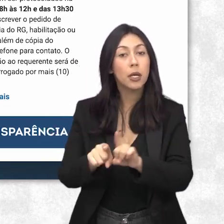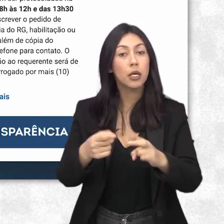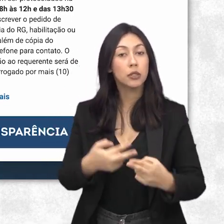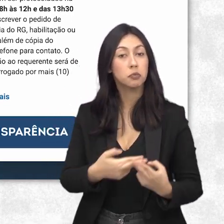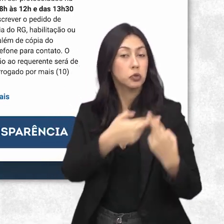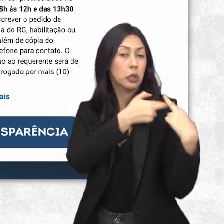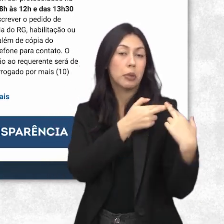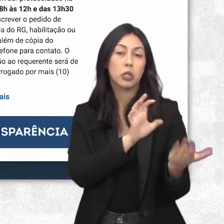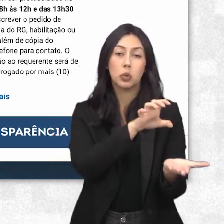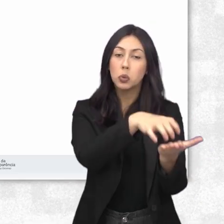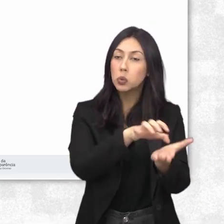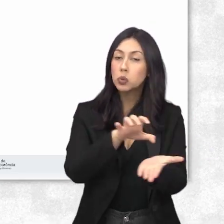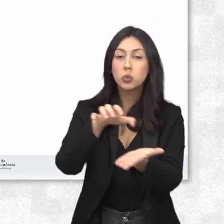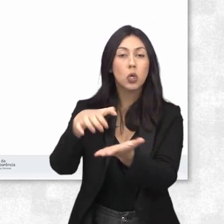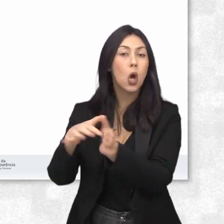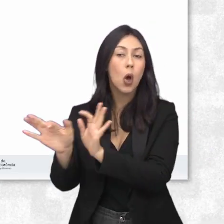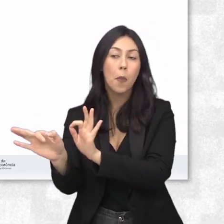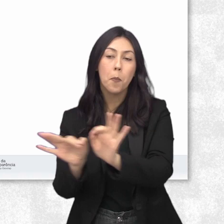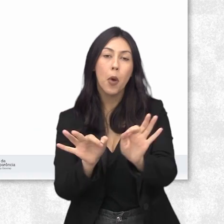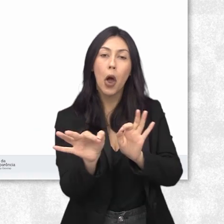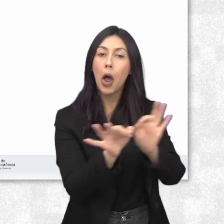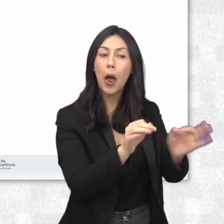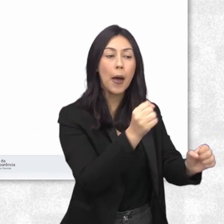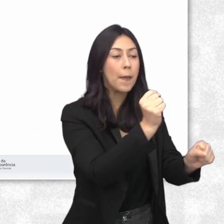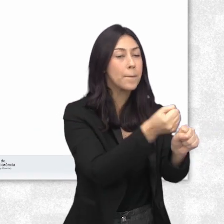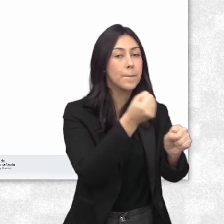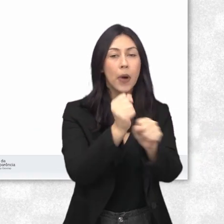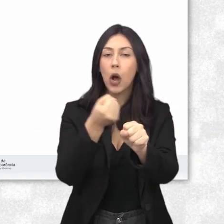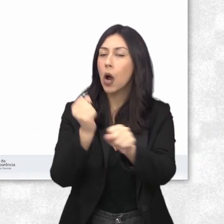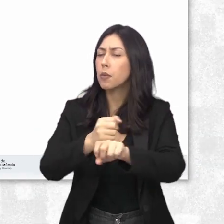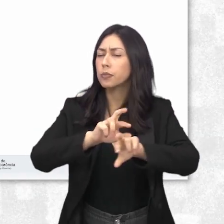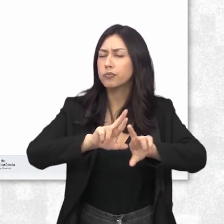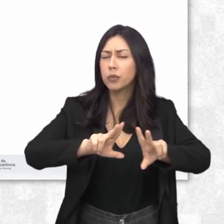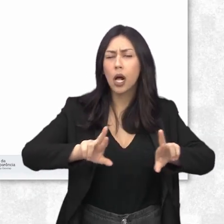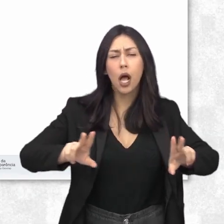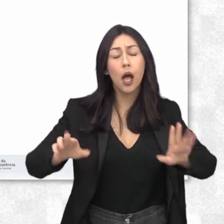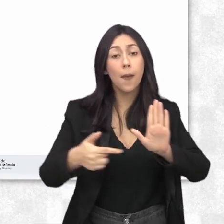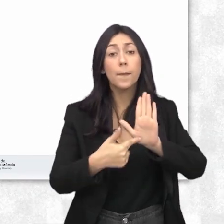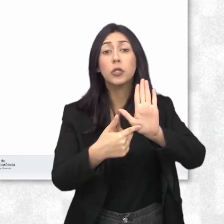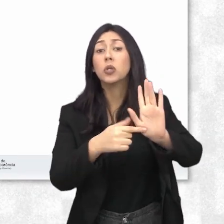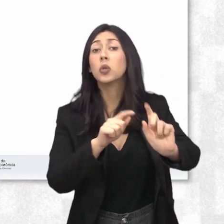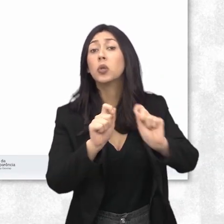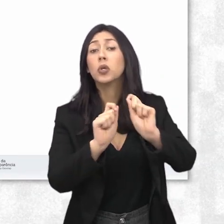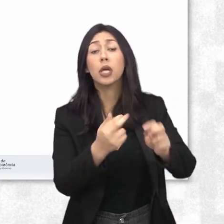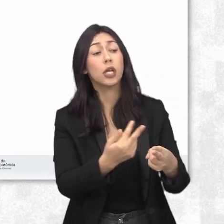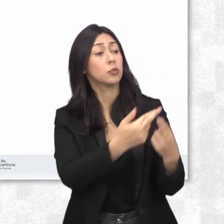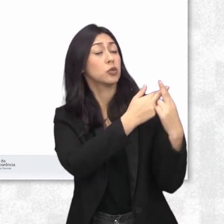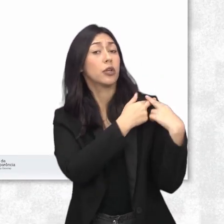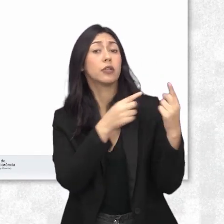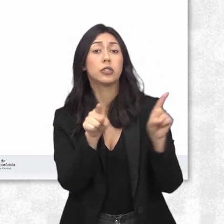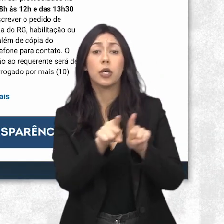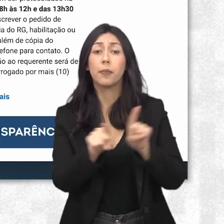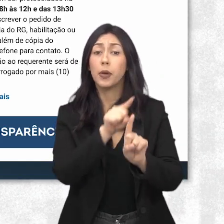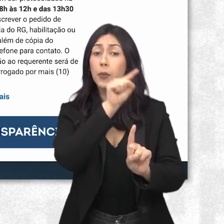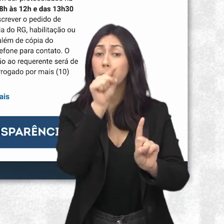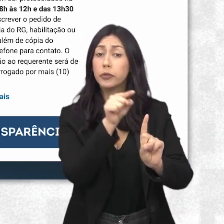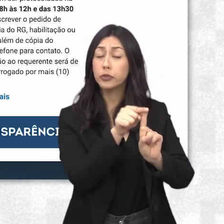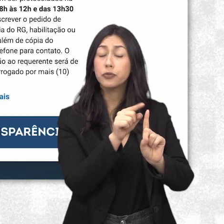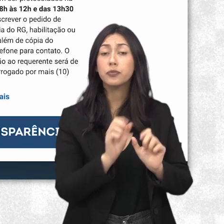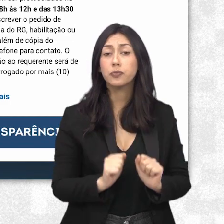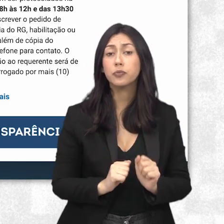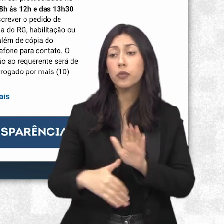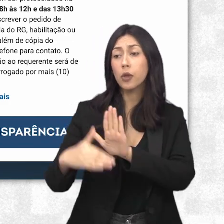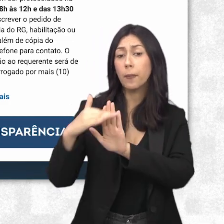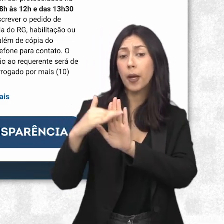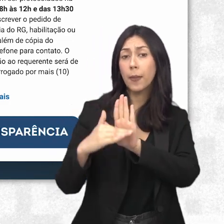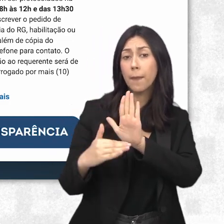dos órgãos, programas, obras e atividades, indicando a unidade responsável e os objetivos. Também está na